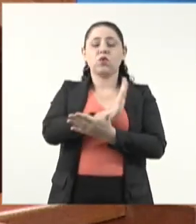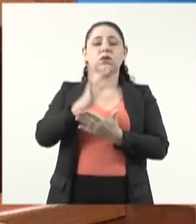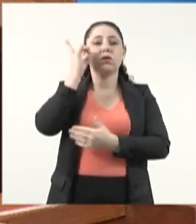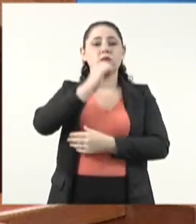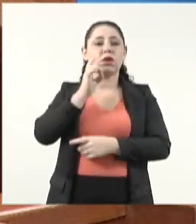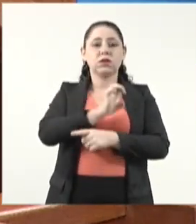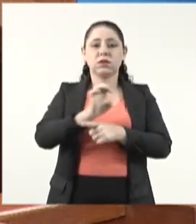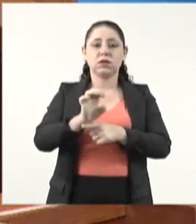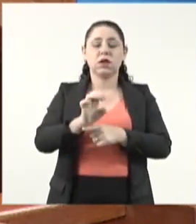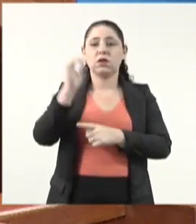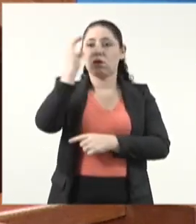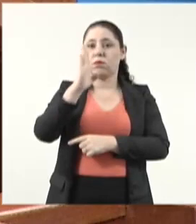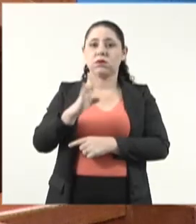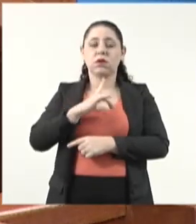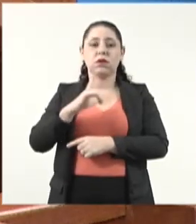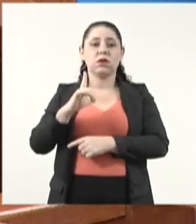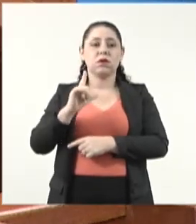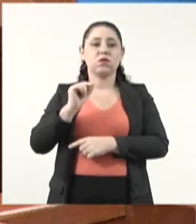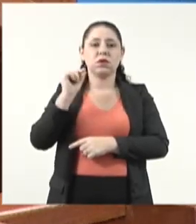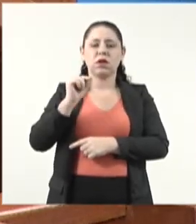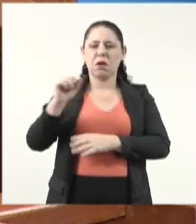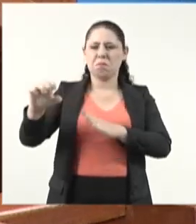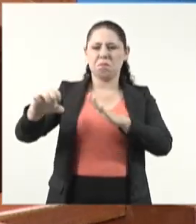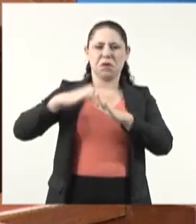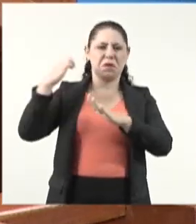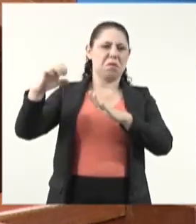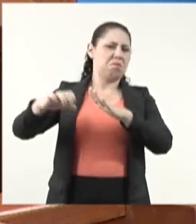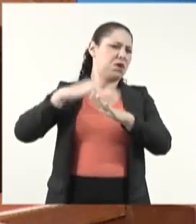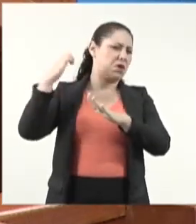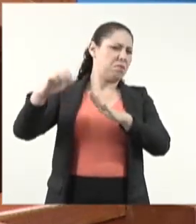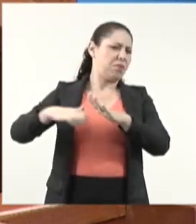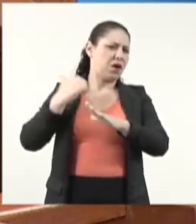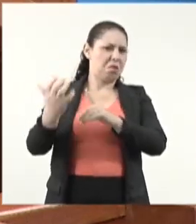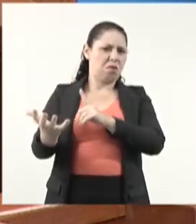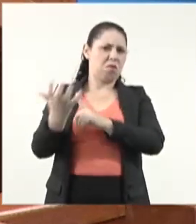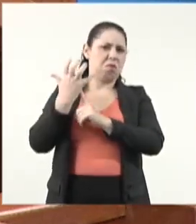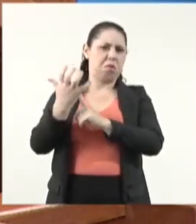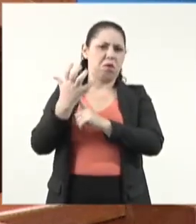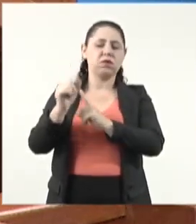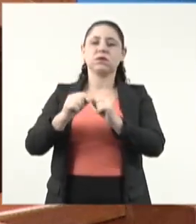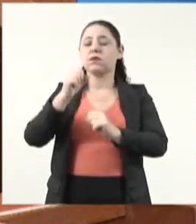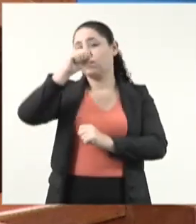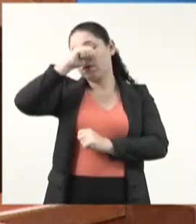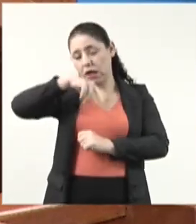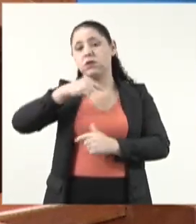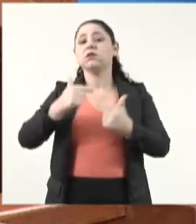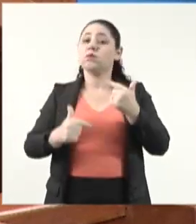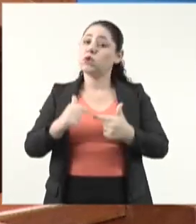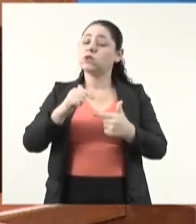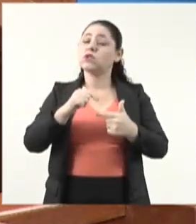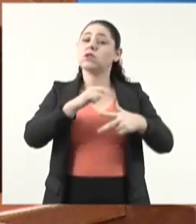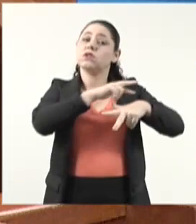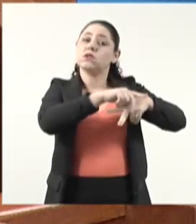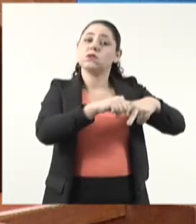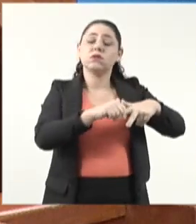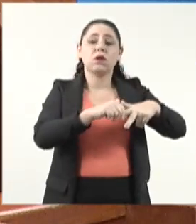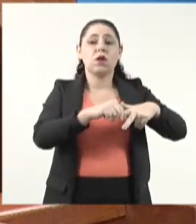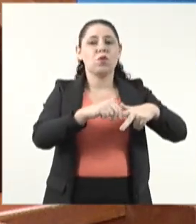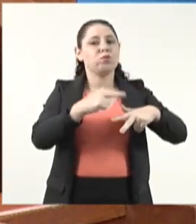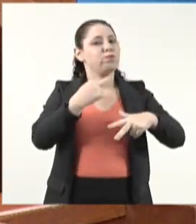deputadas estaduais brasileiras receberam e-mails, né, com grave ameaça, que é uma violência política de gênero. Nós não